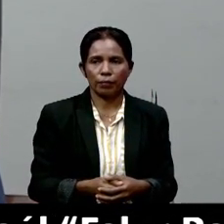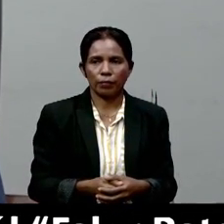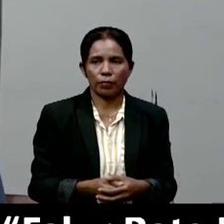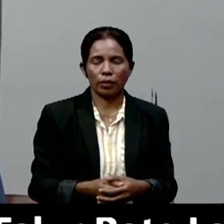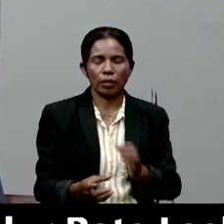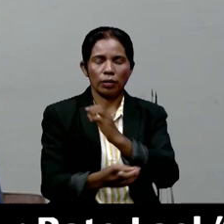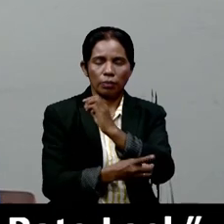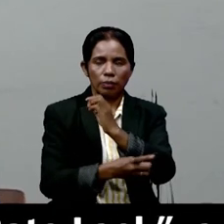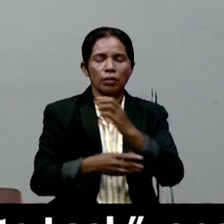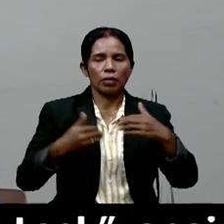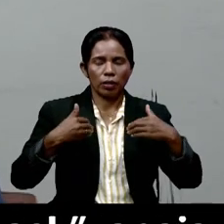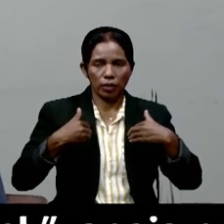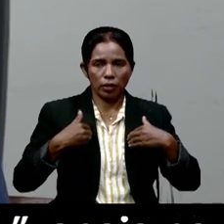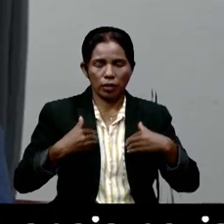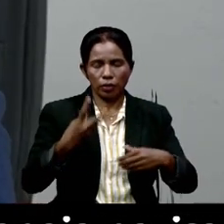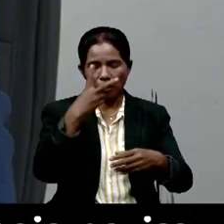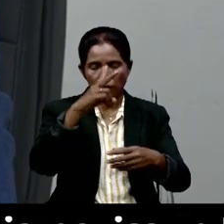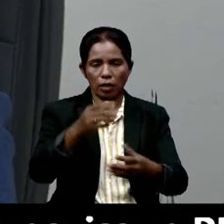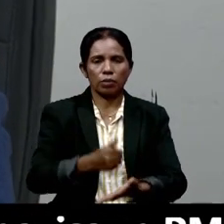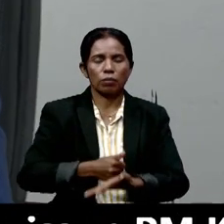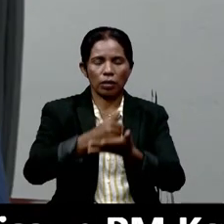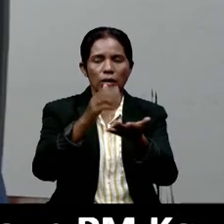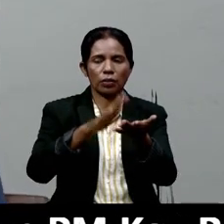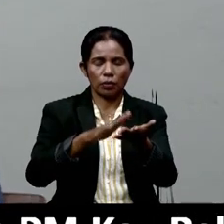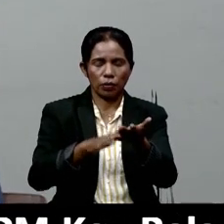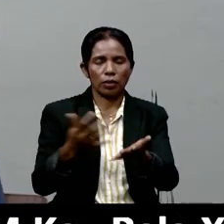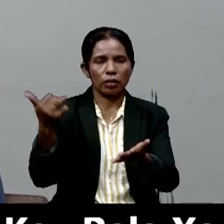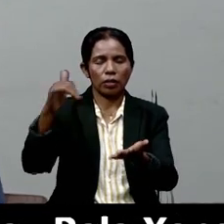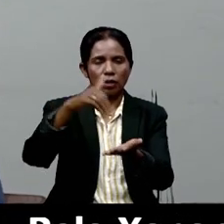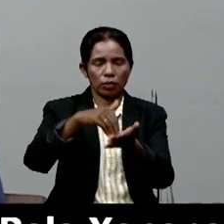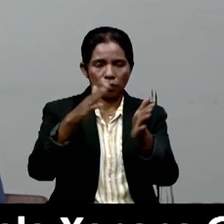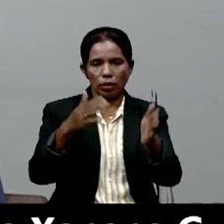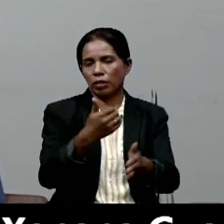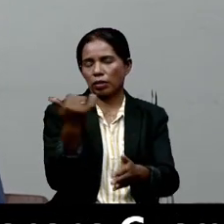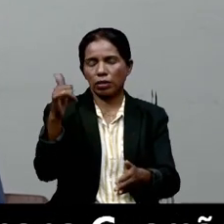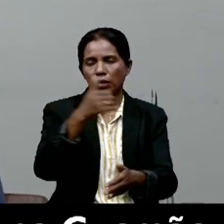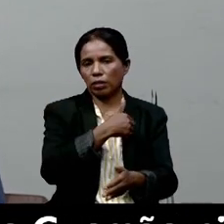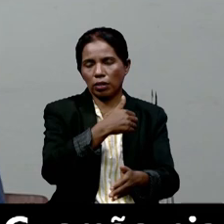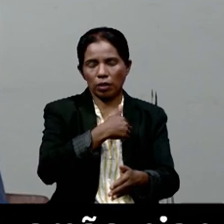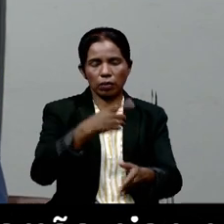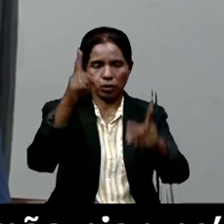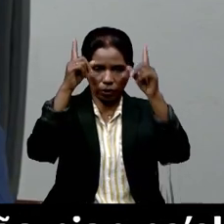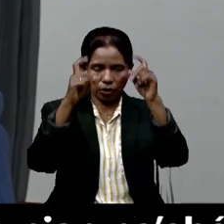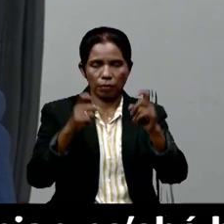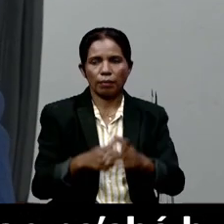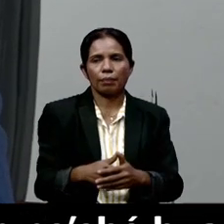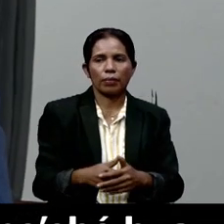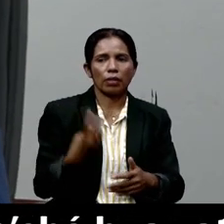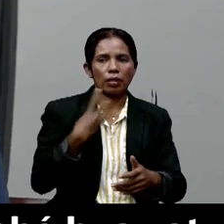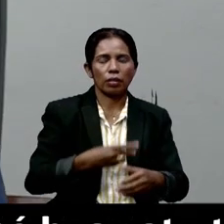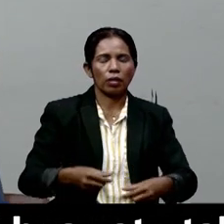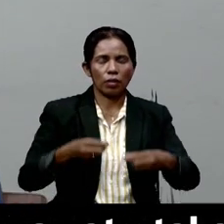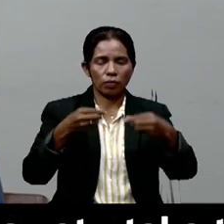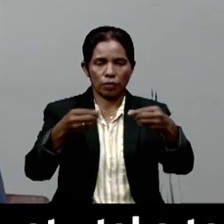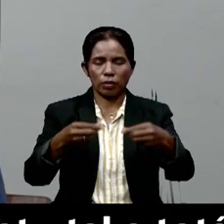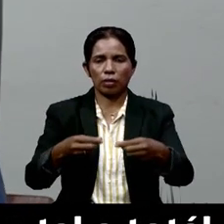disciplina nem já nem a tomar reforçar lá escola ba escola não vem mais nem estudante tira o tira exame nem momento nem tá com a orientação não